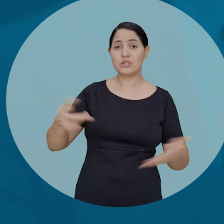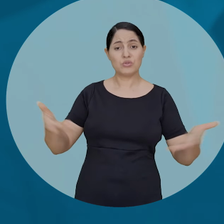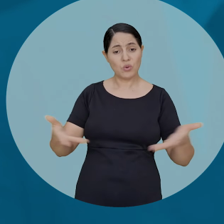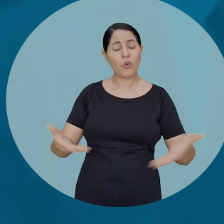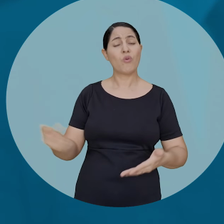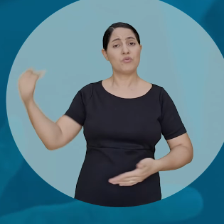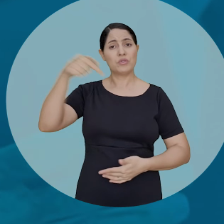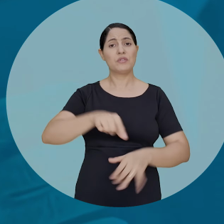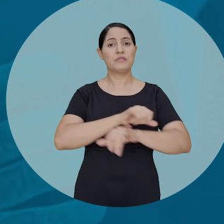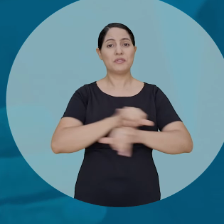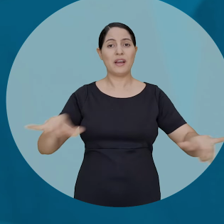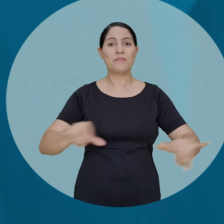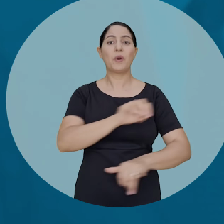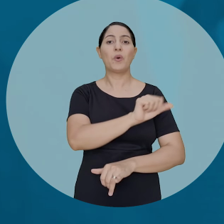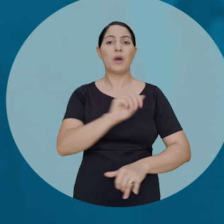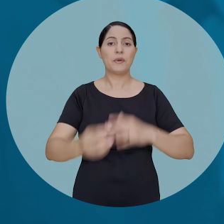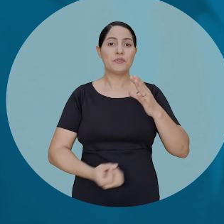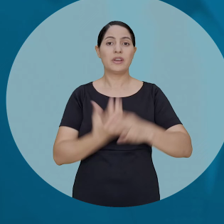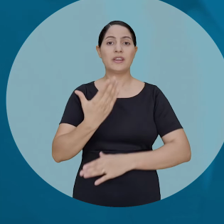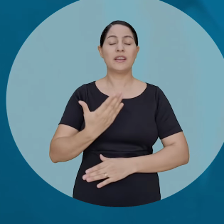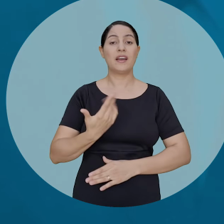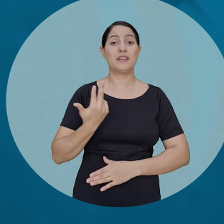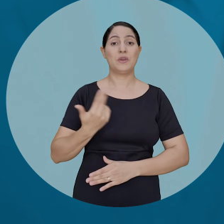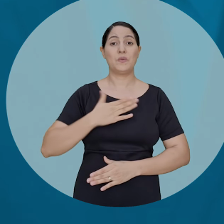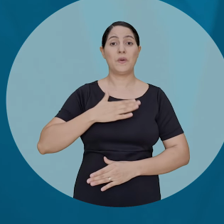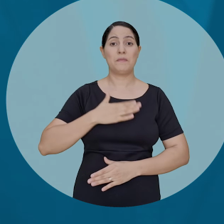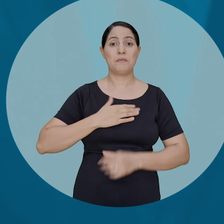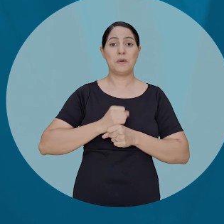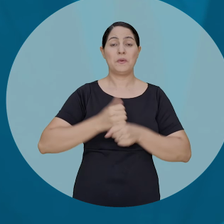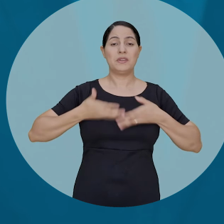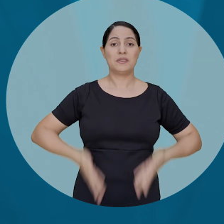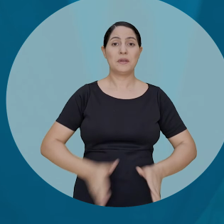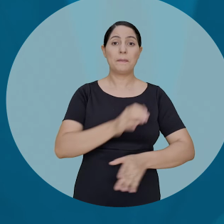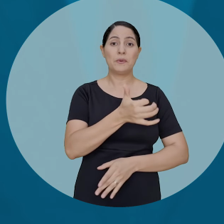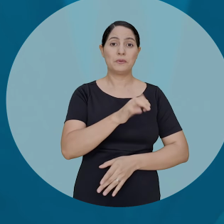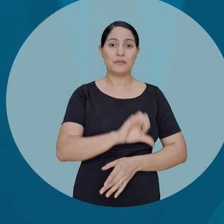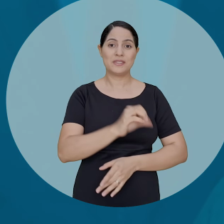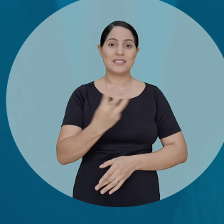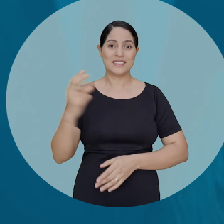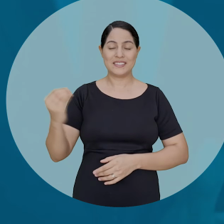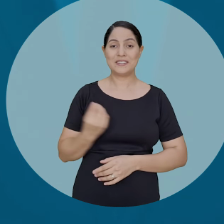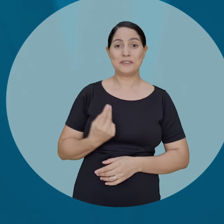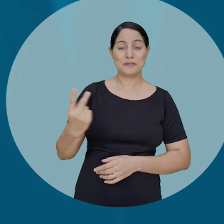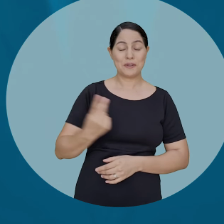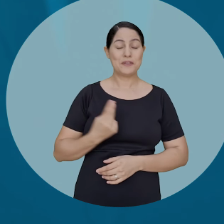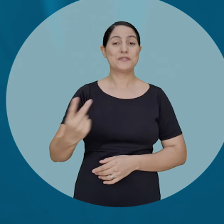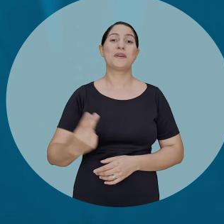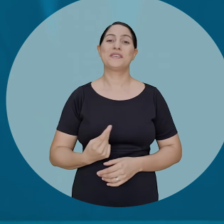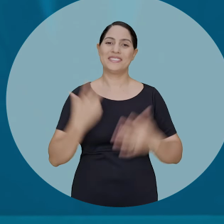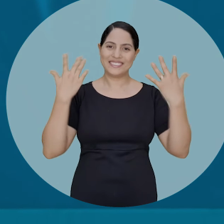ordem nasceu no ano que eu nasci, 1930. Então, nós dois temos...